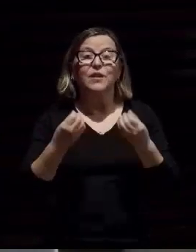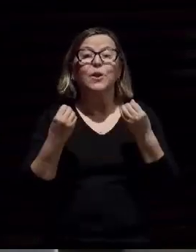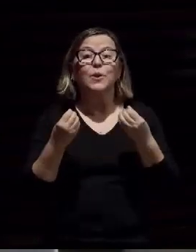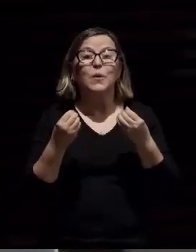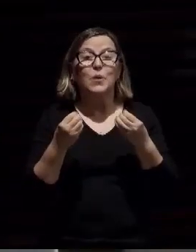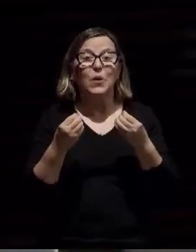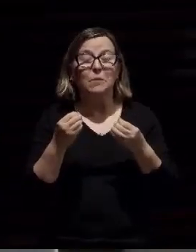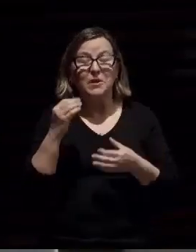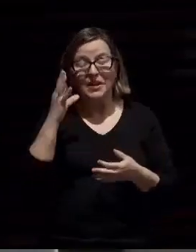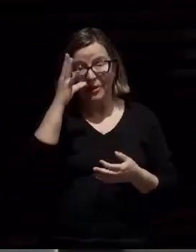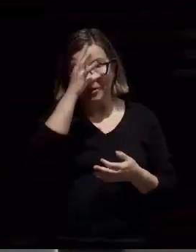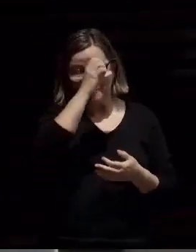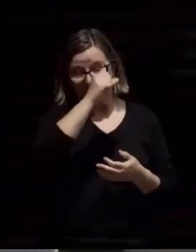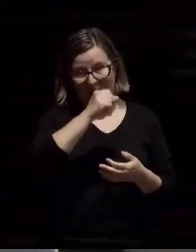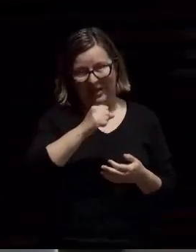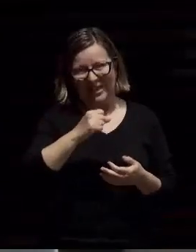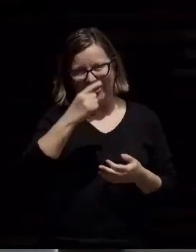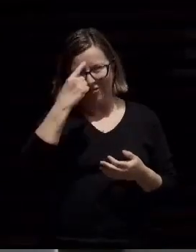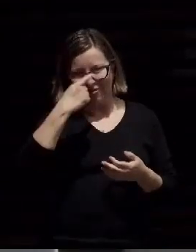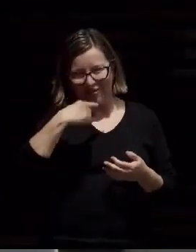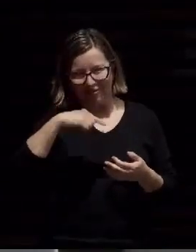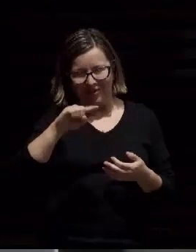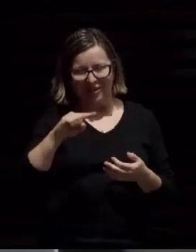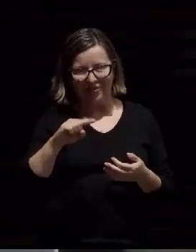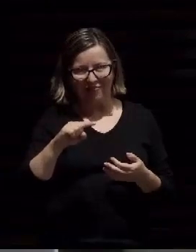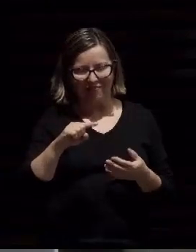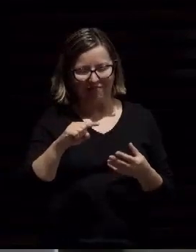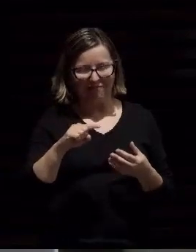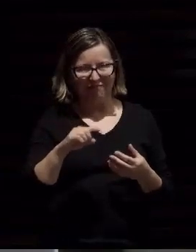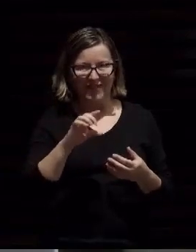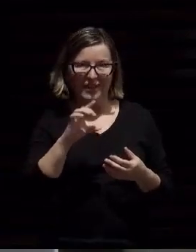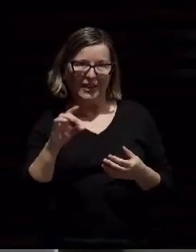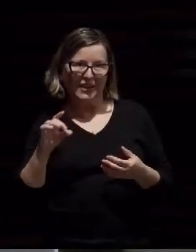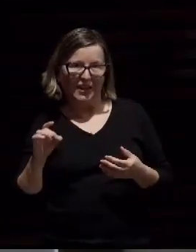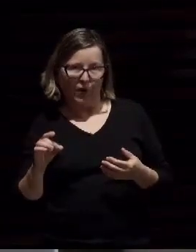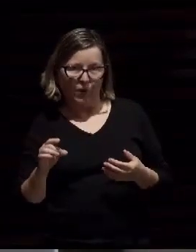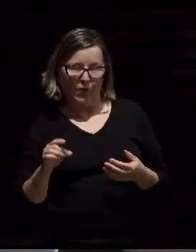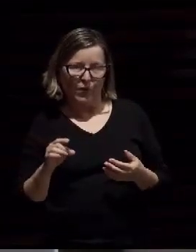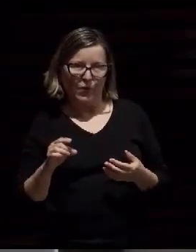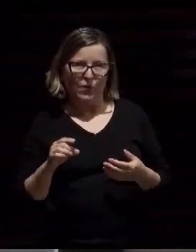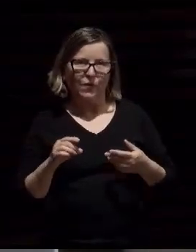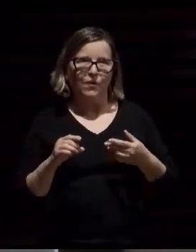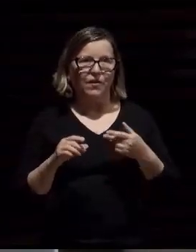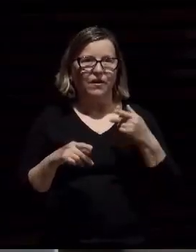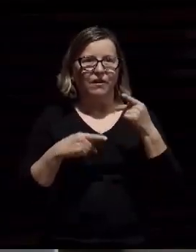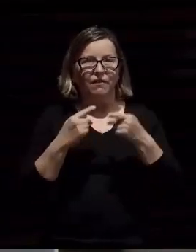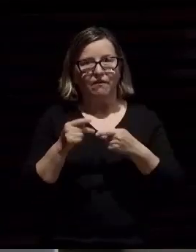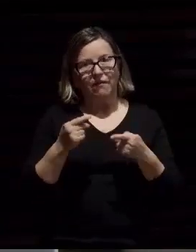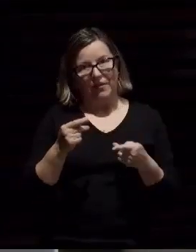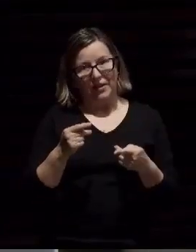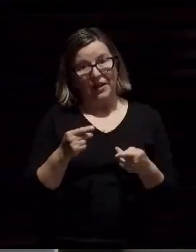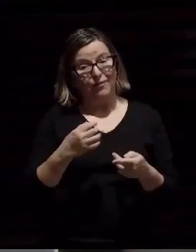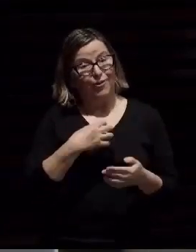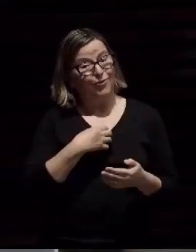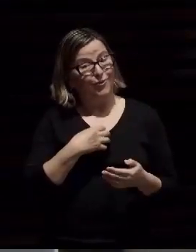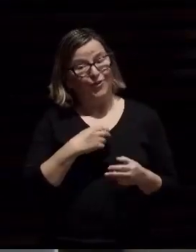Cada cego apalpava os órgãos do bicho e descrevia um órgão como sendo o animal.